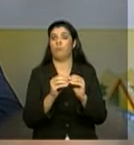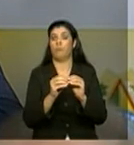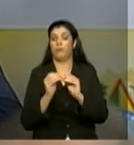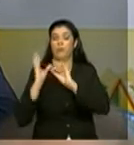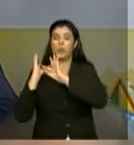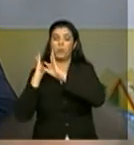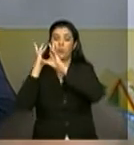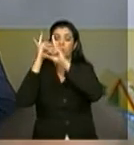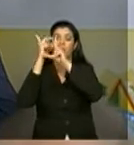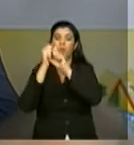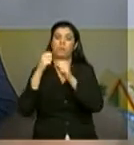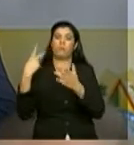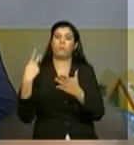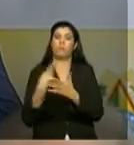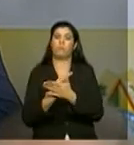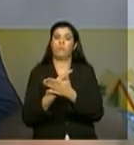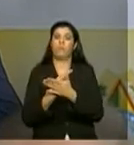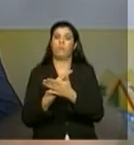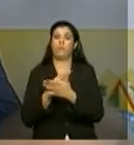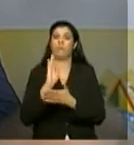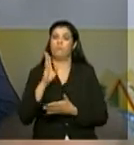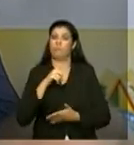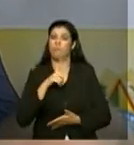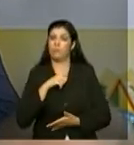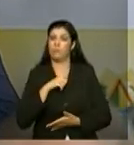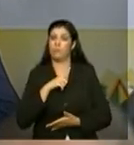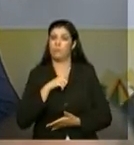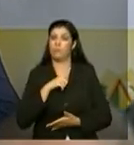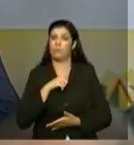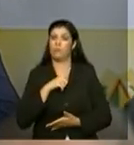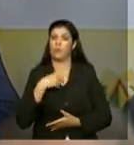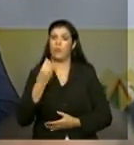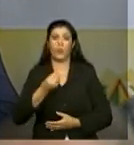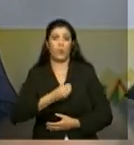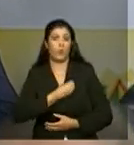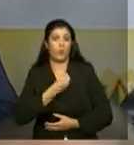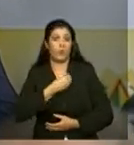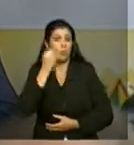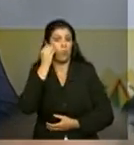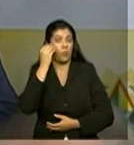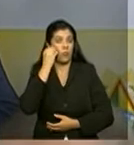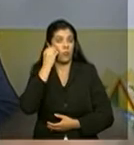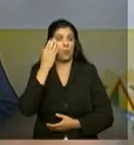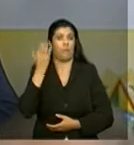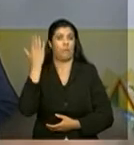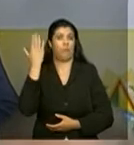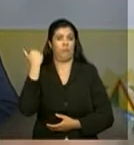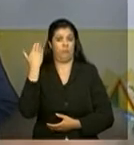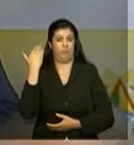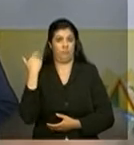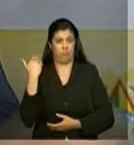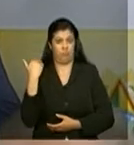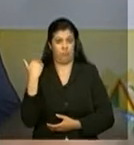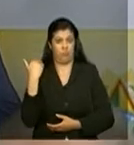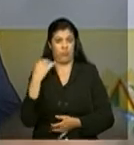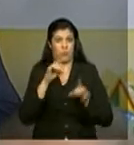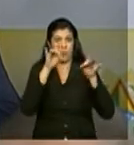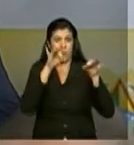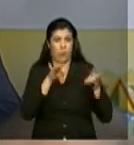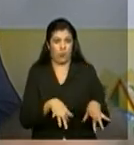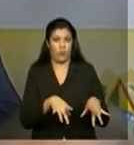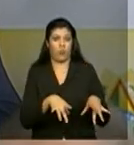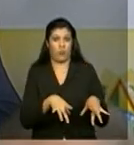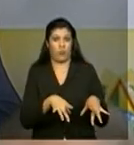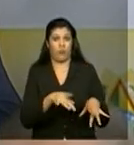resgate do momento histórico que foi vivenciado na deposição é do ex